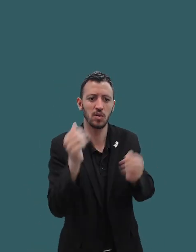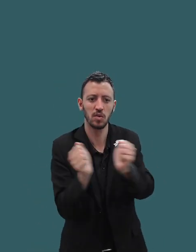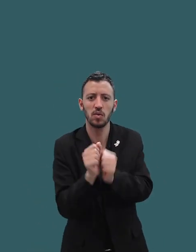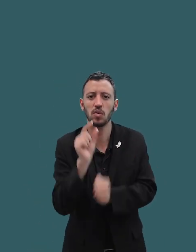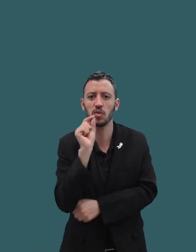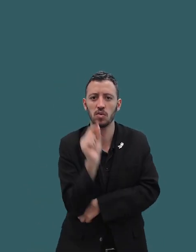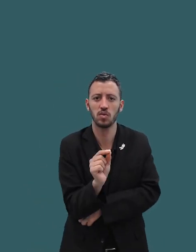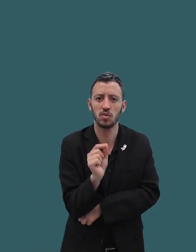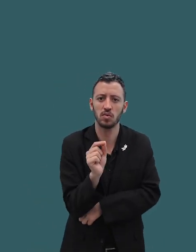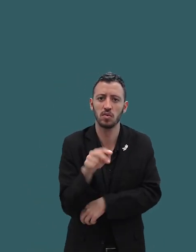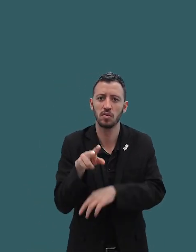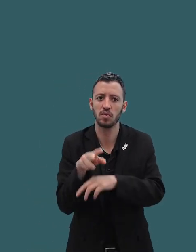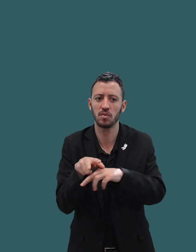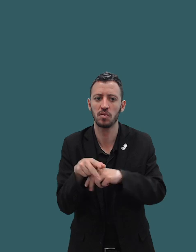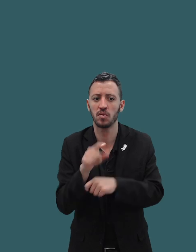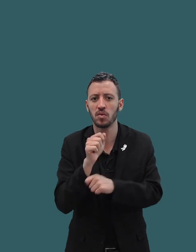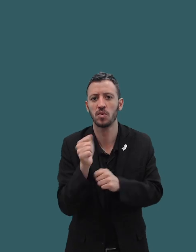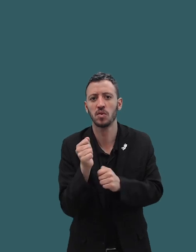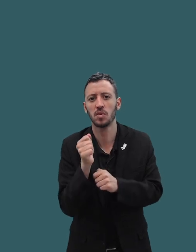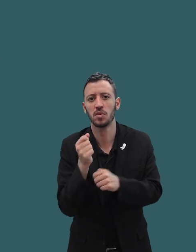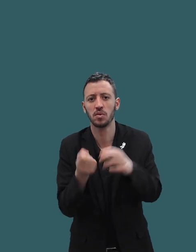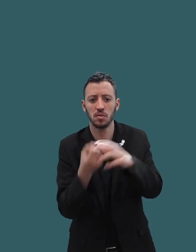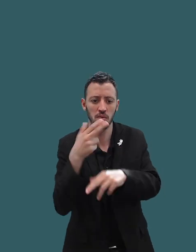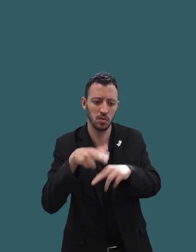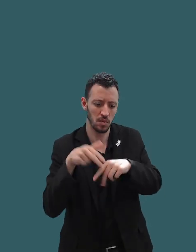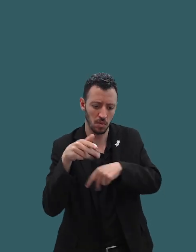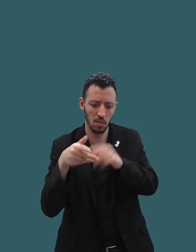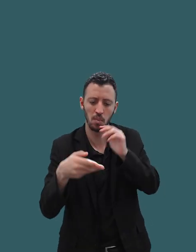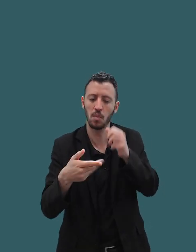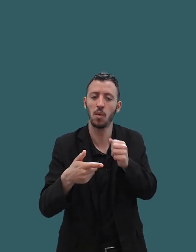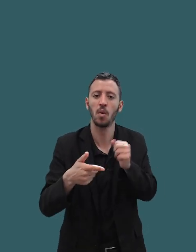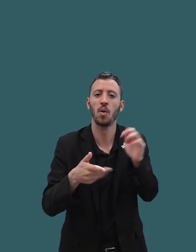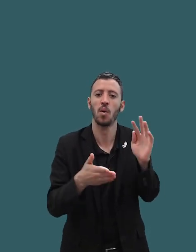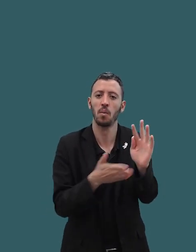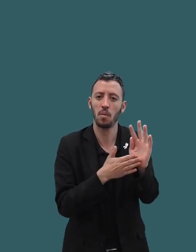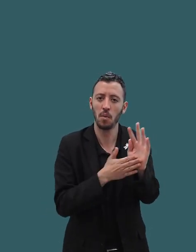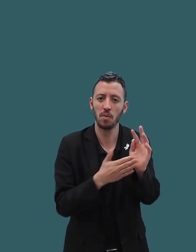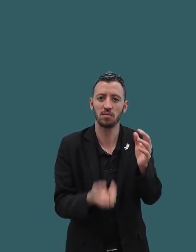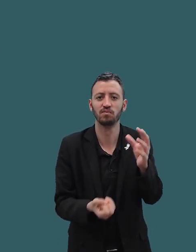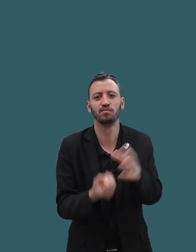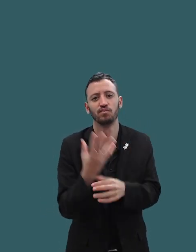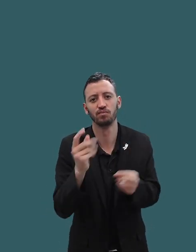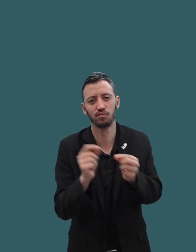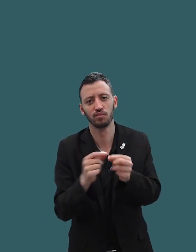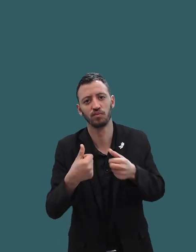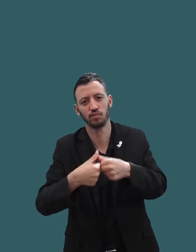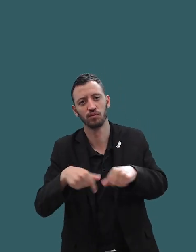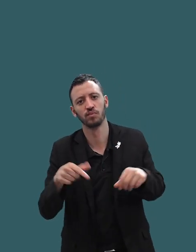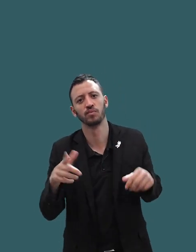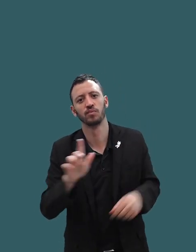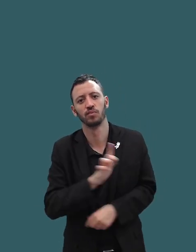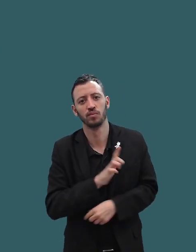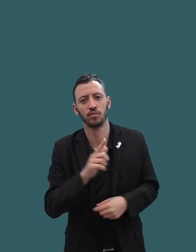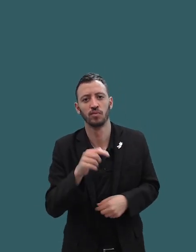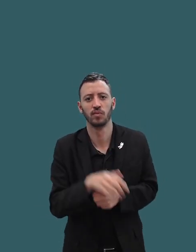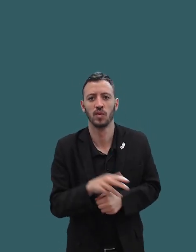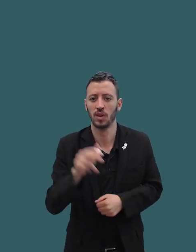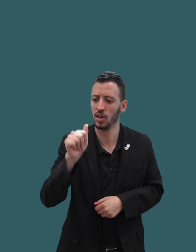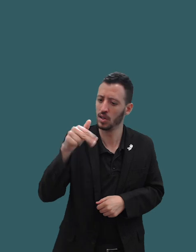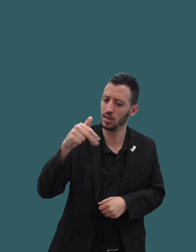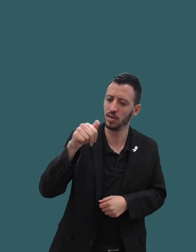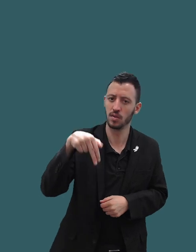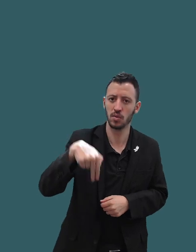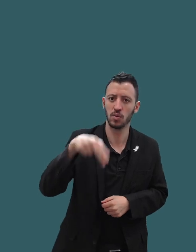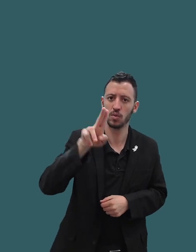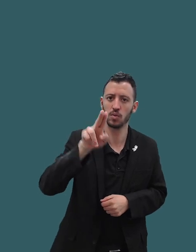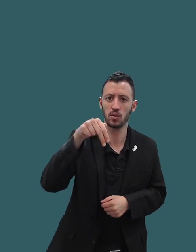isso uma proposta benfazeja da nossa diretora, que aqui está, Ruana Nunes. Eu também sou